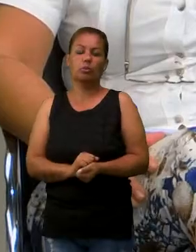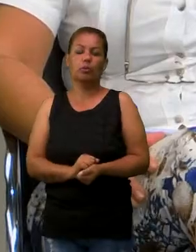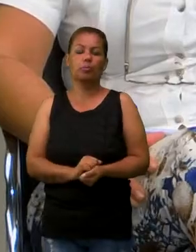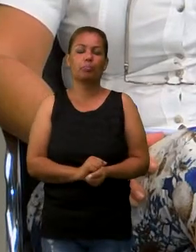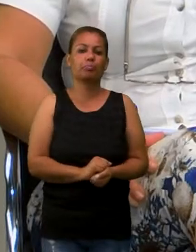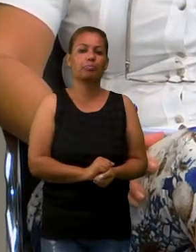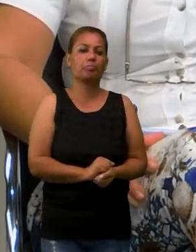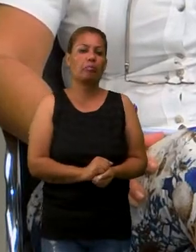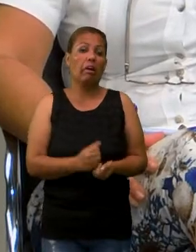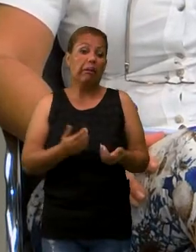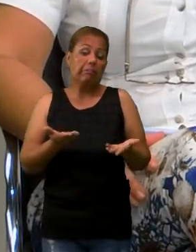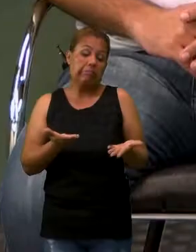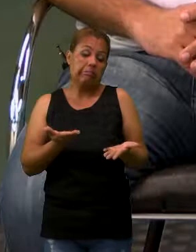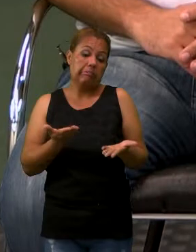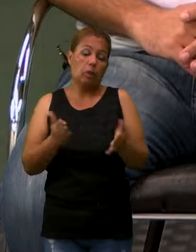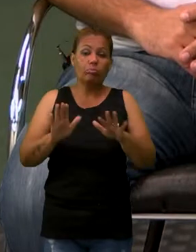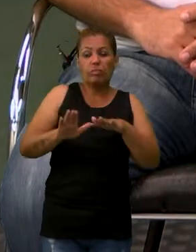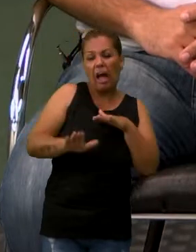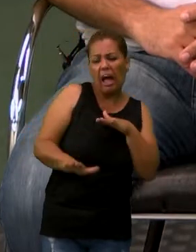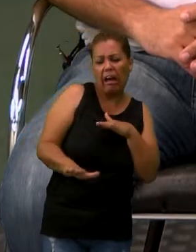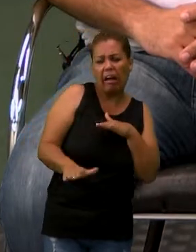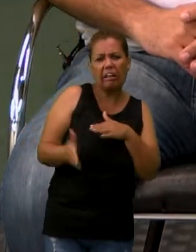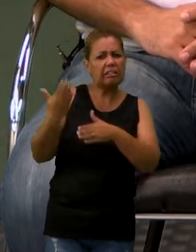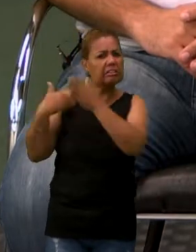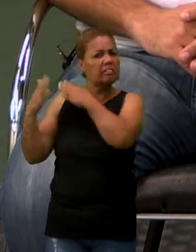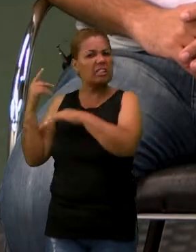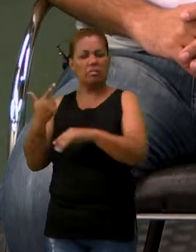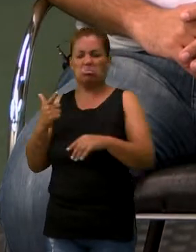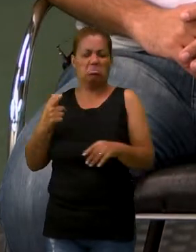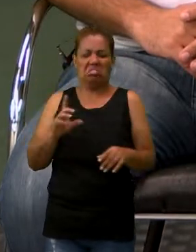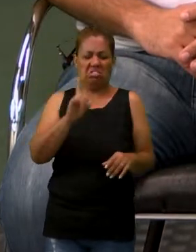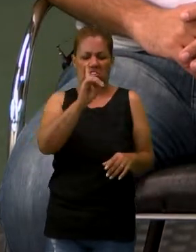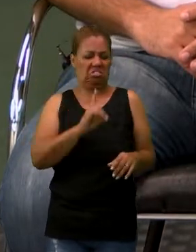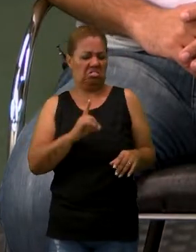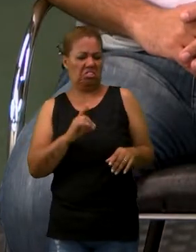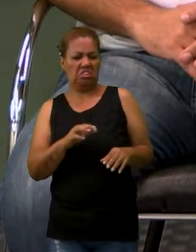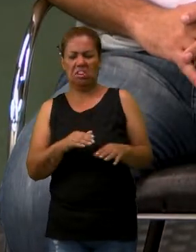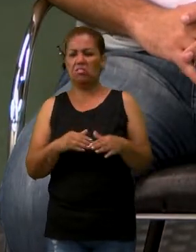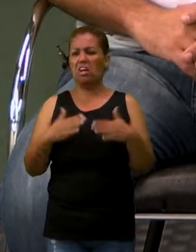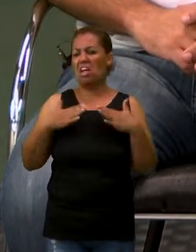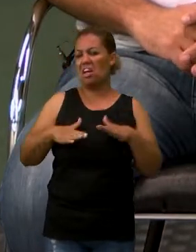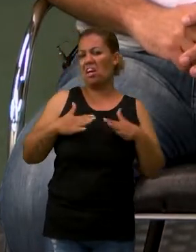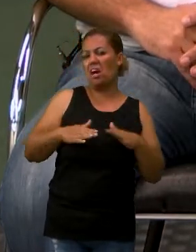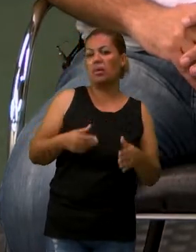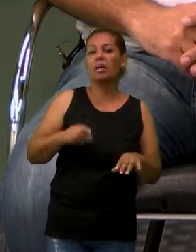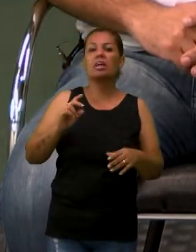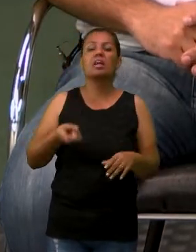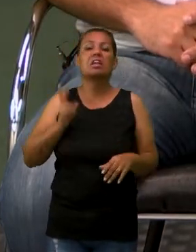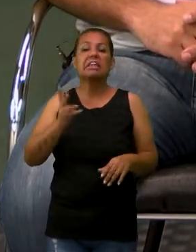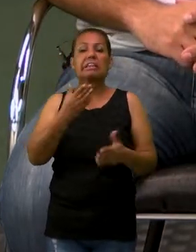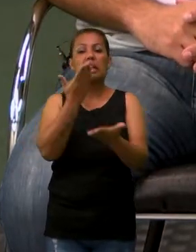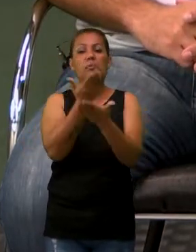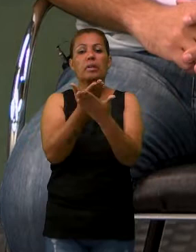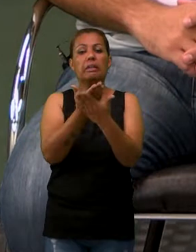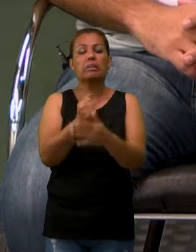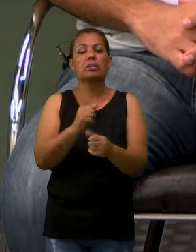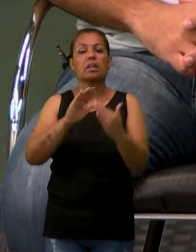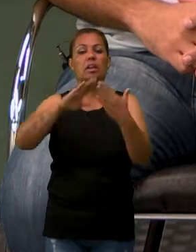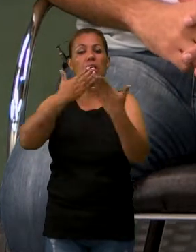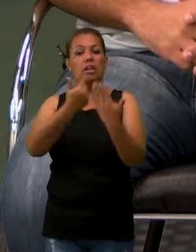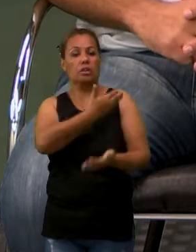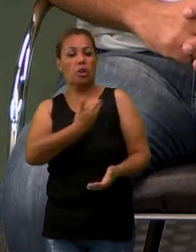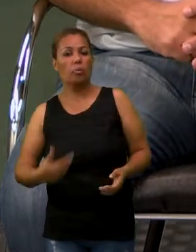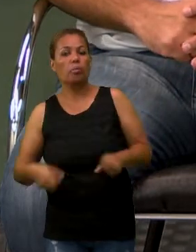então a infância não não eu não me sentia com deficiência foi tranquila e sempre estudei em escola pública normal